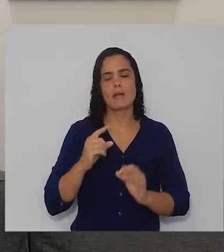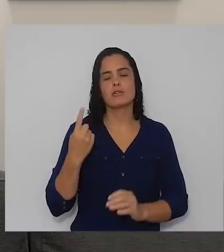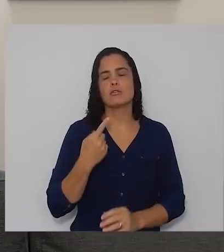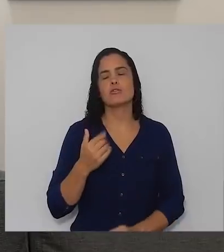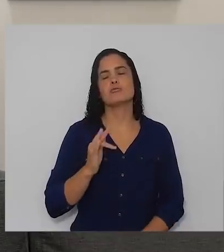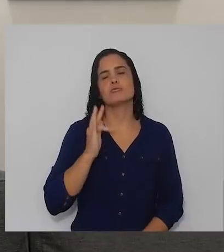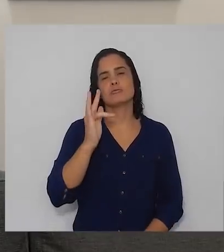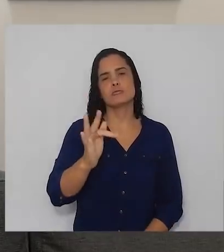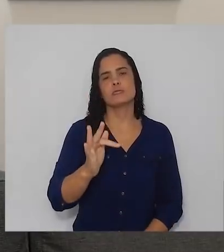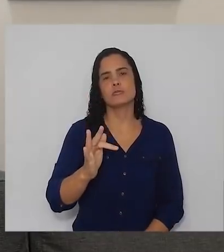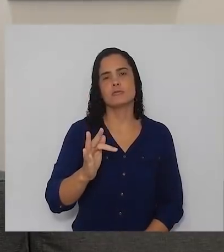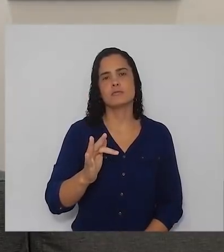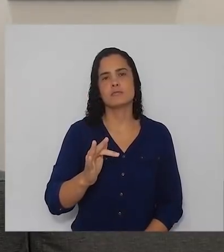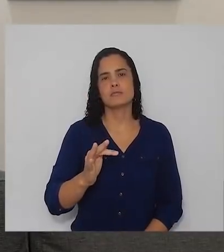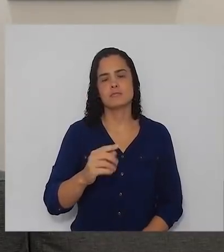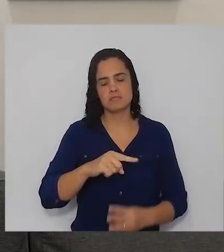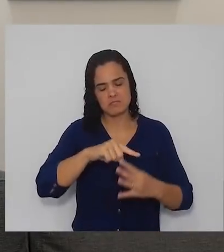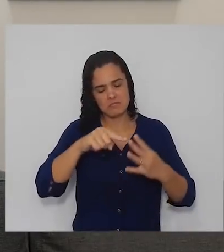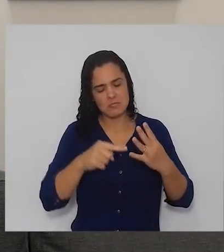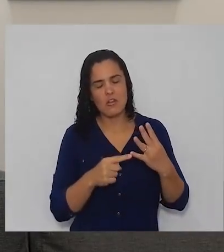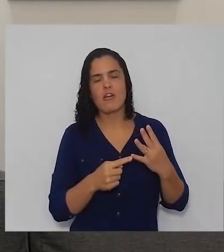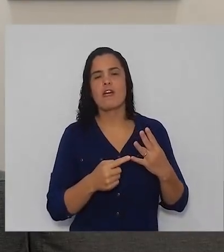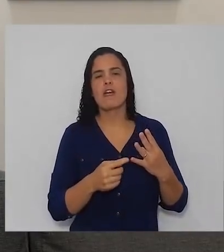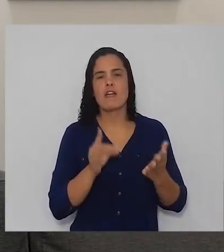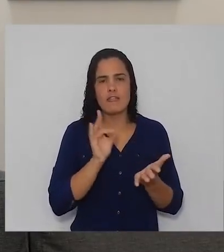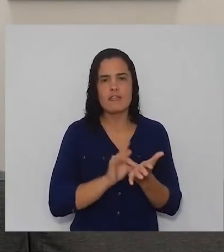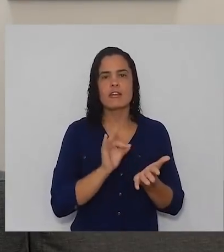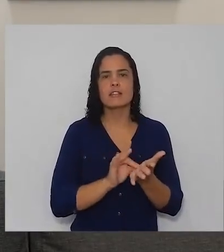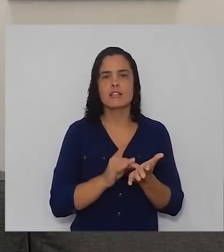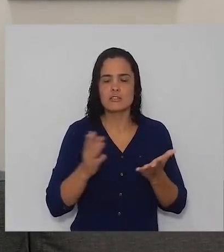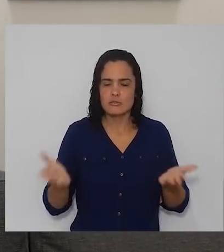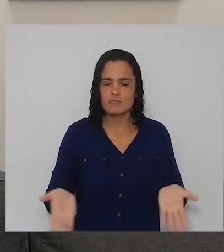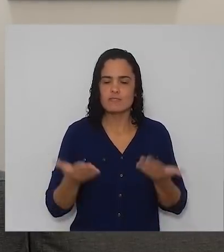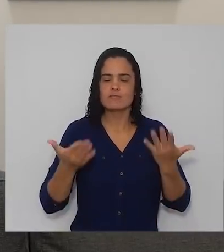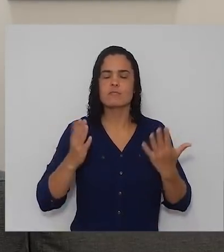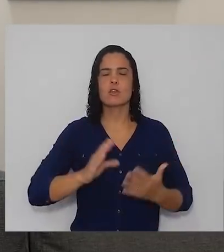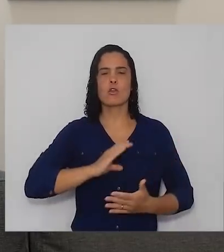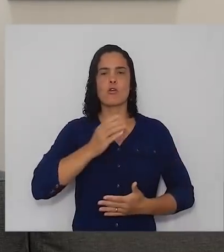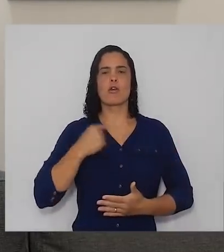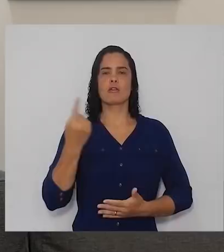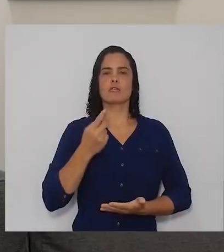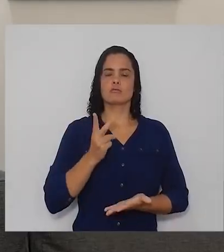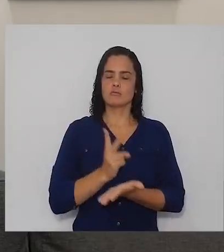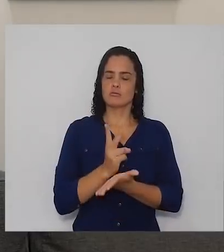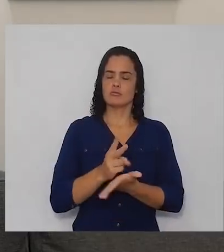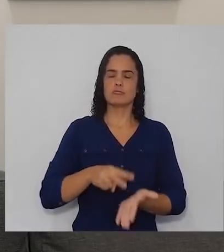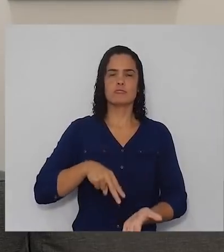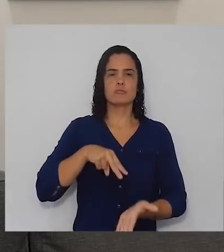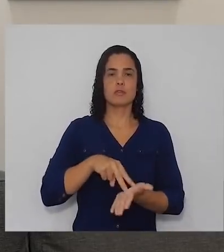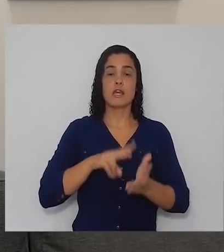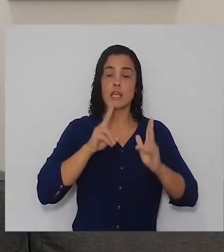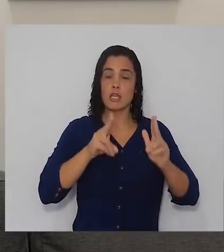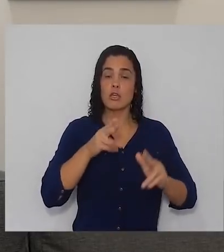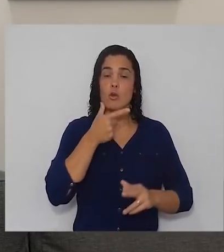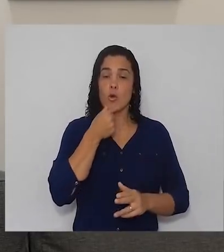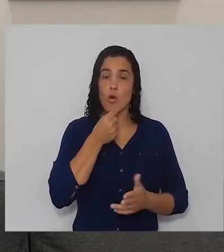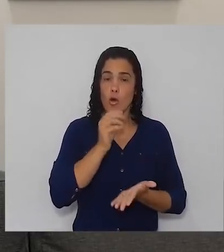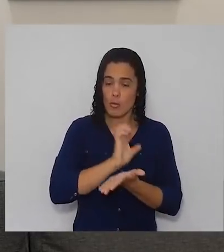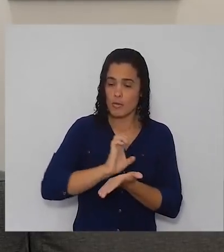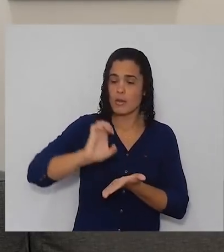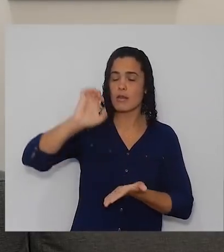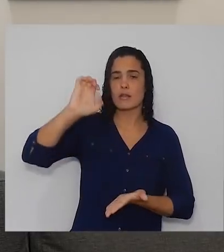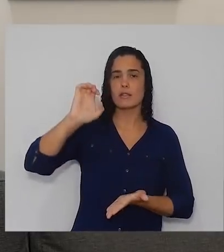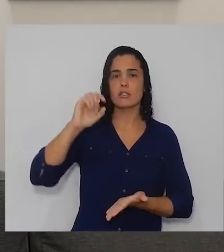trabalhando, preparando o nosso futuro. Que esta verdade e esta palavra nos encoraje a prosseguir. E como